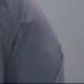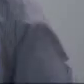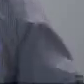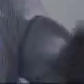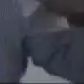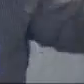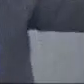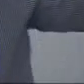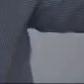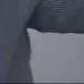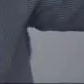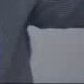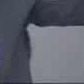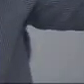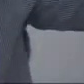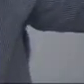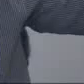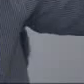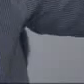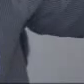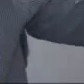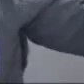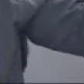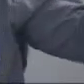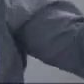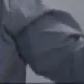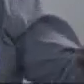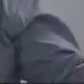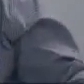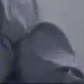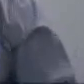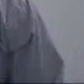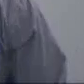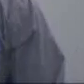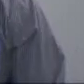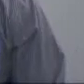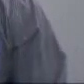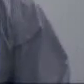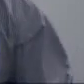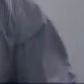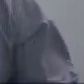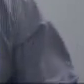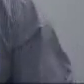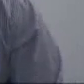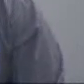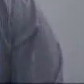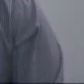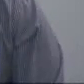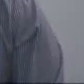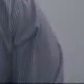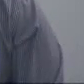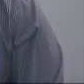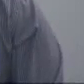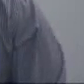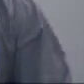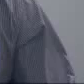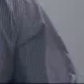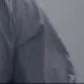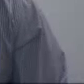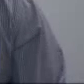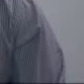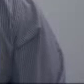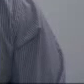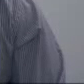grave também, com o tronco da árvore, já estava praticamente no meio da rua, veio um caminhão a capotar, trazendo sério risco de